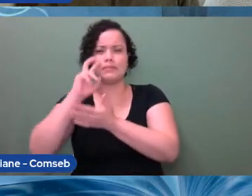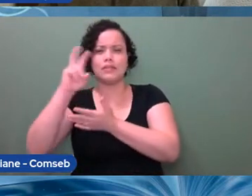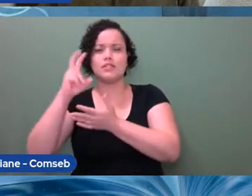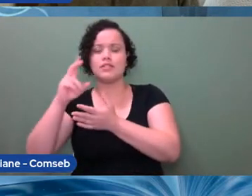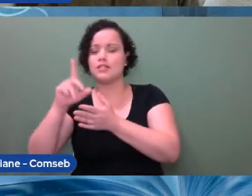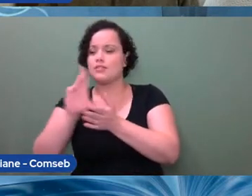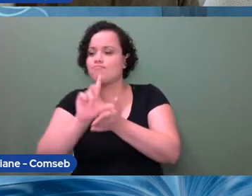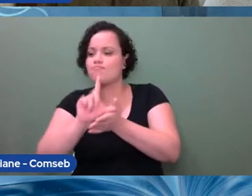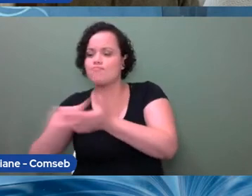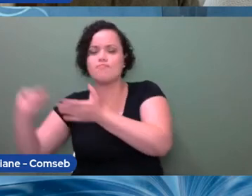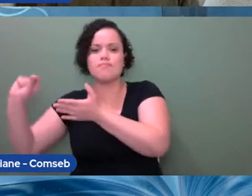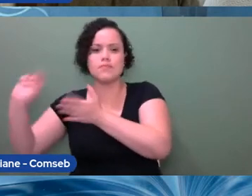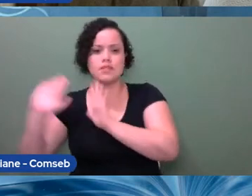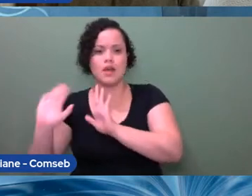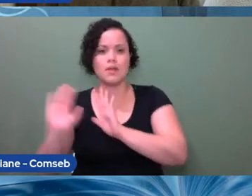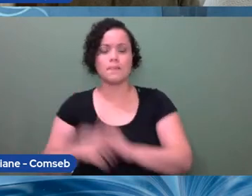início,